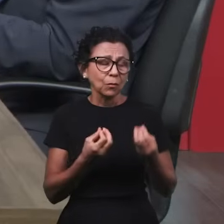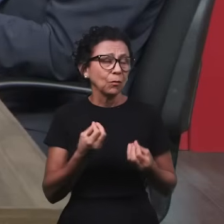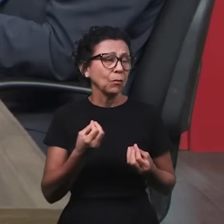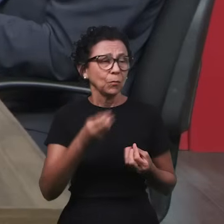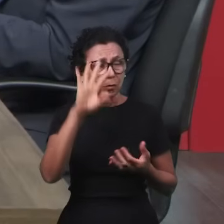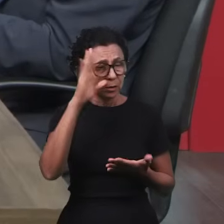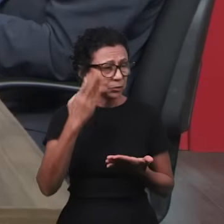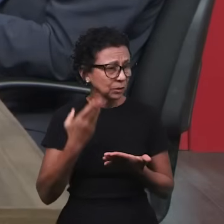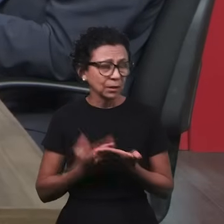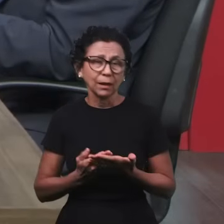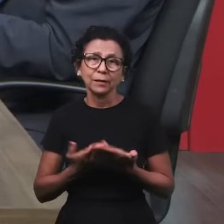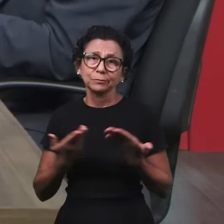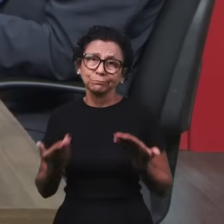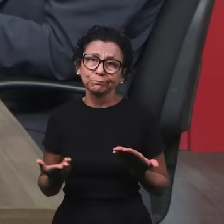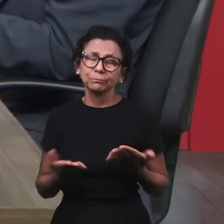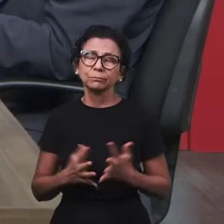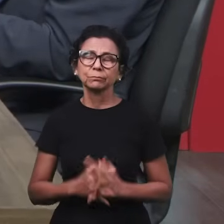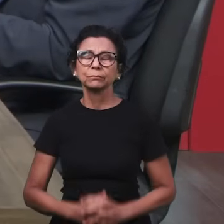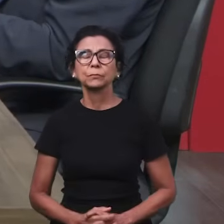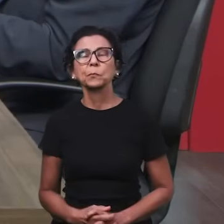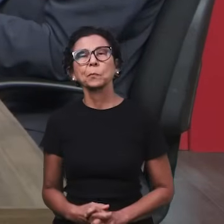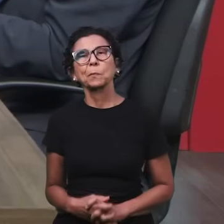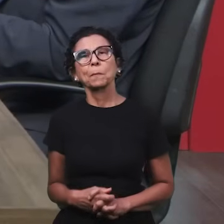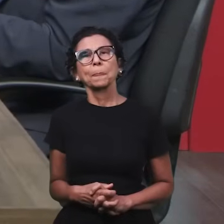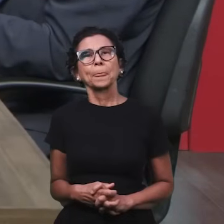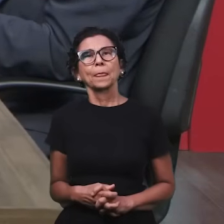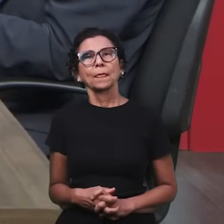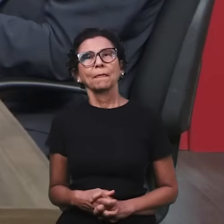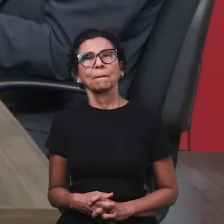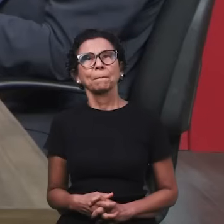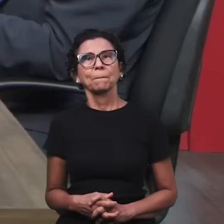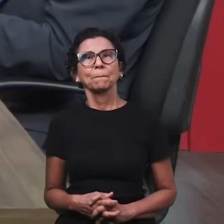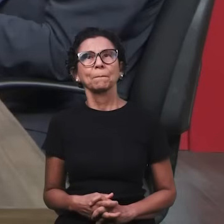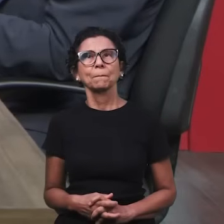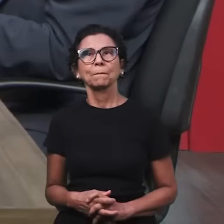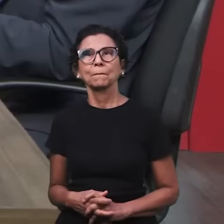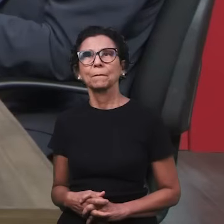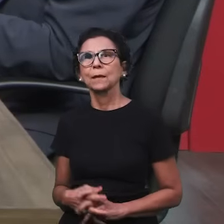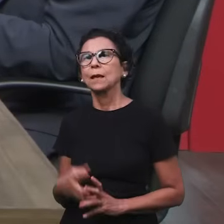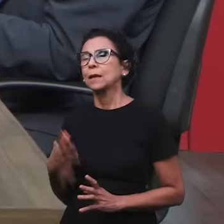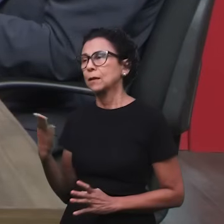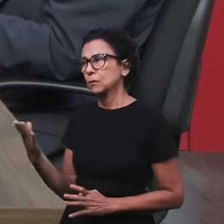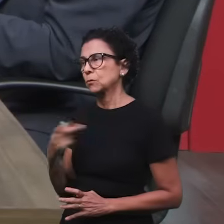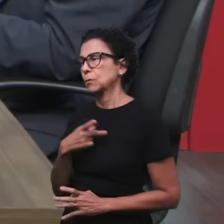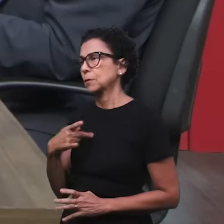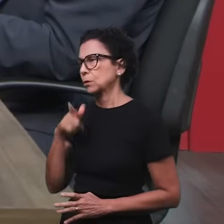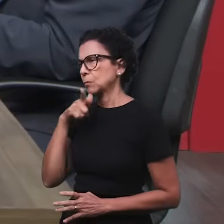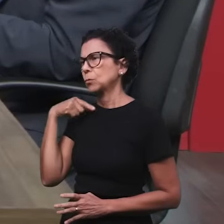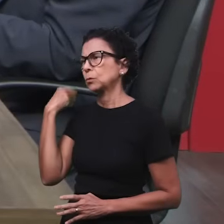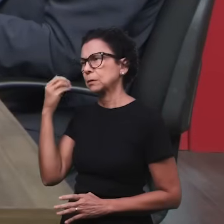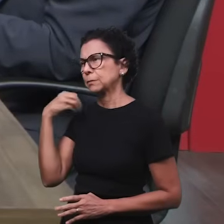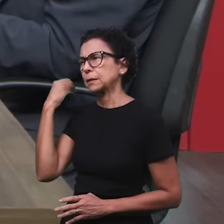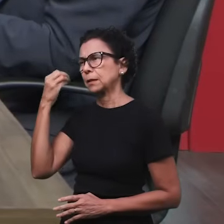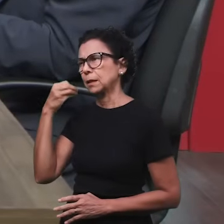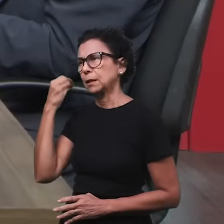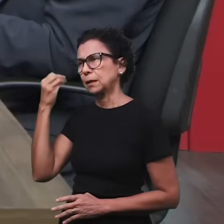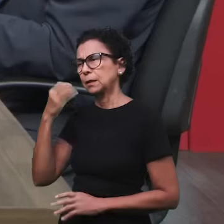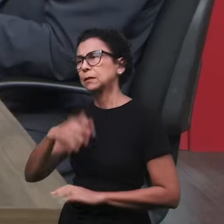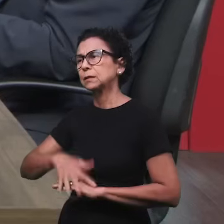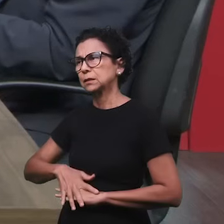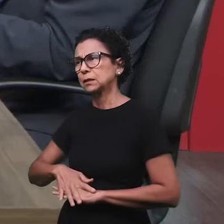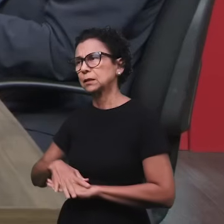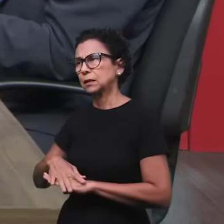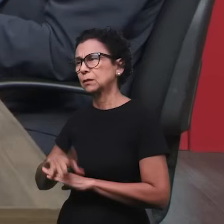Gilson, bom, o senhor tem muito mais experiência em relação à obra, né? Eu estou na obra